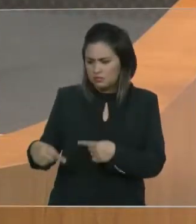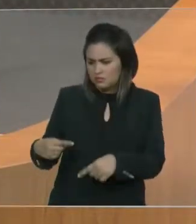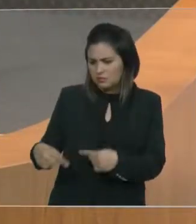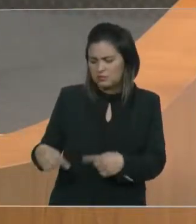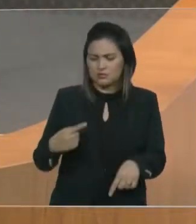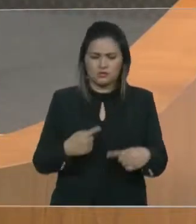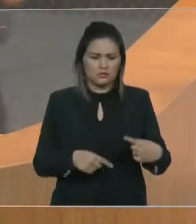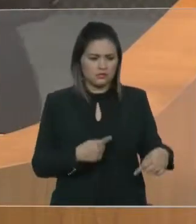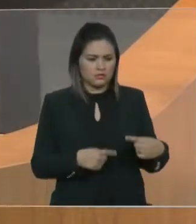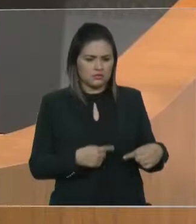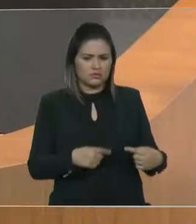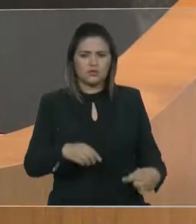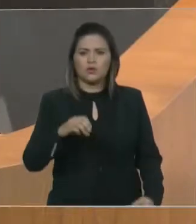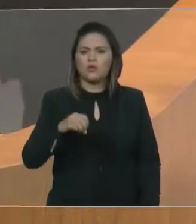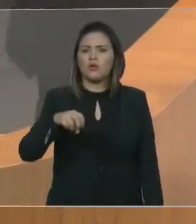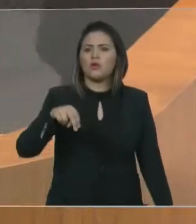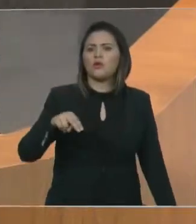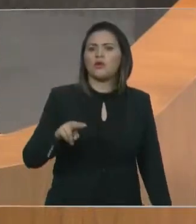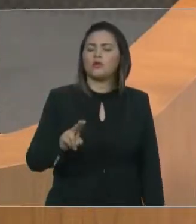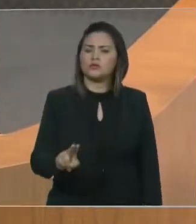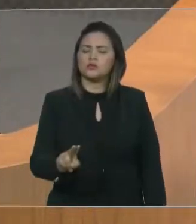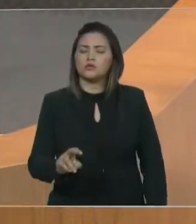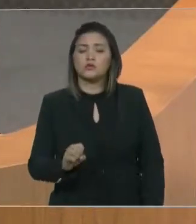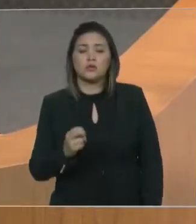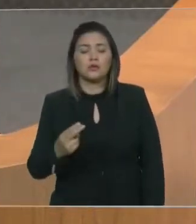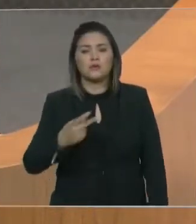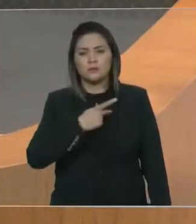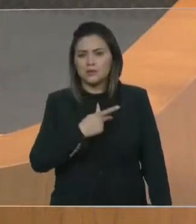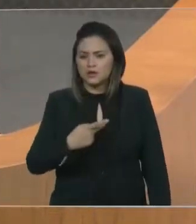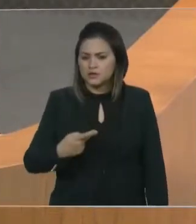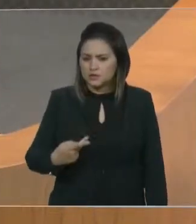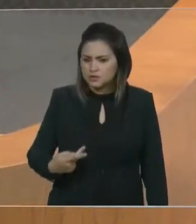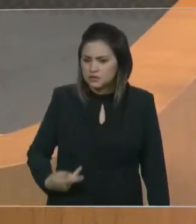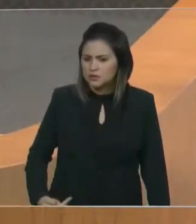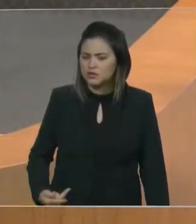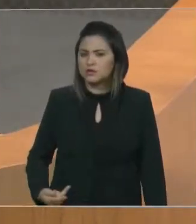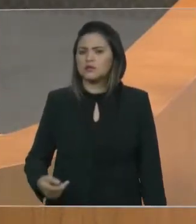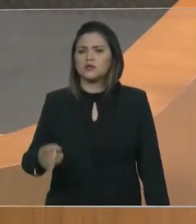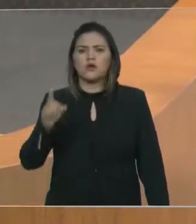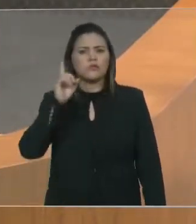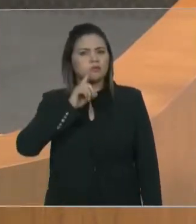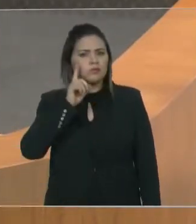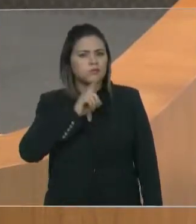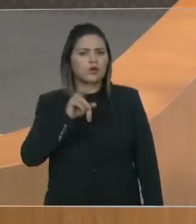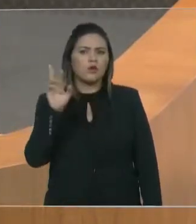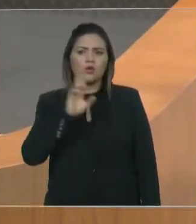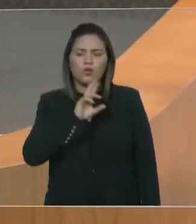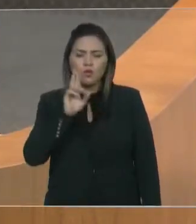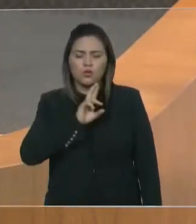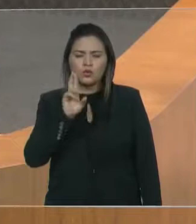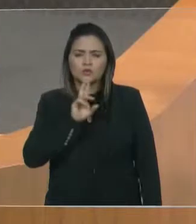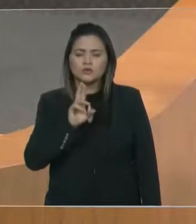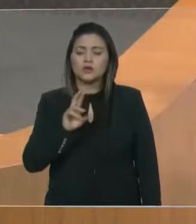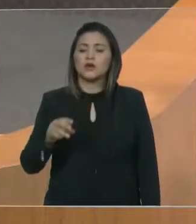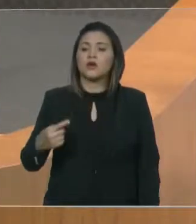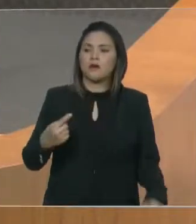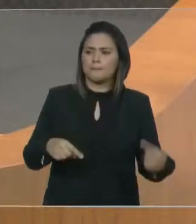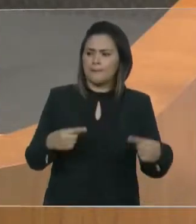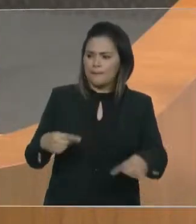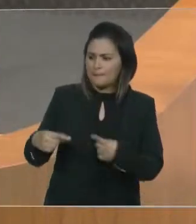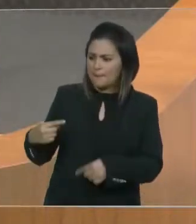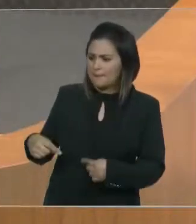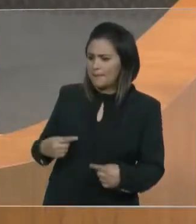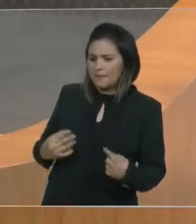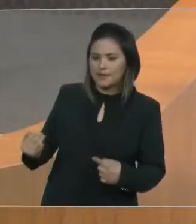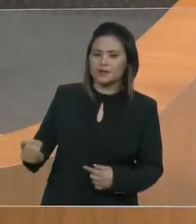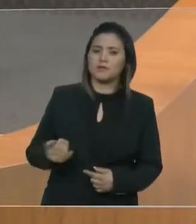quando presidentes do nível dos Estados Unidos, da Rússia, debatem algo importante que tornam-se segredos de